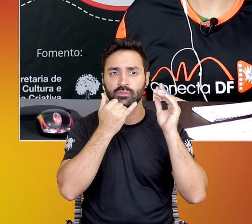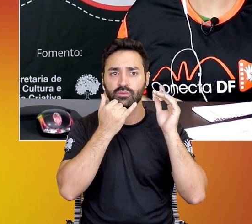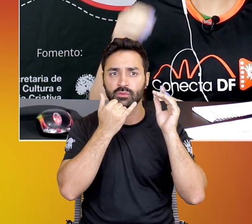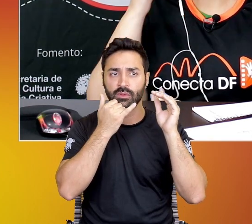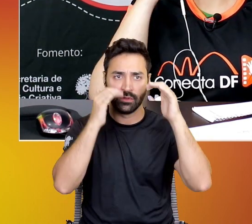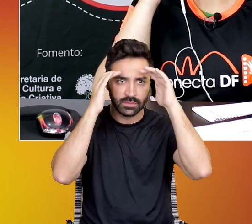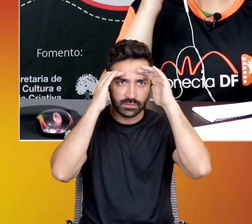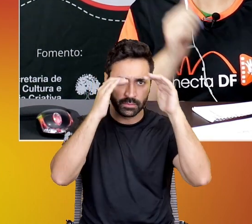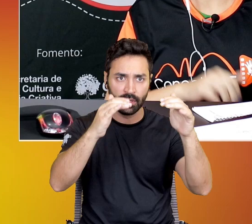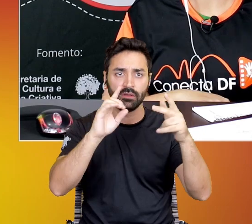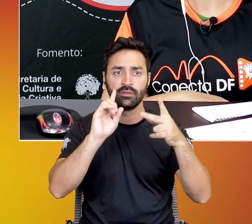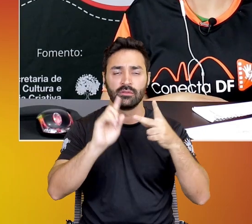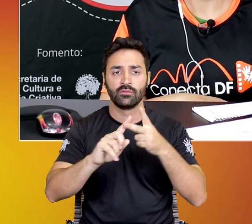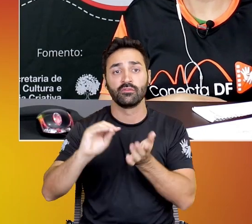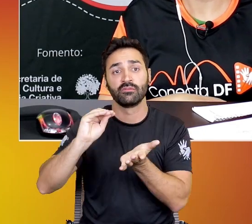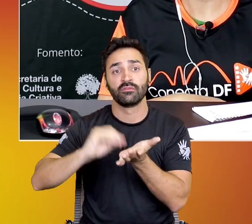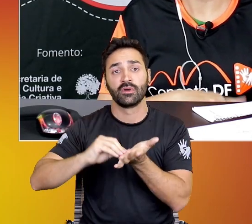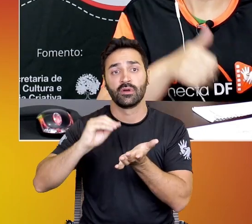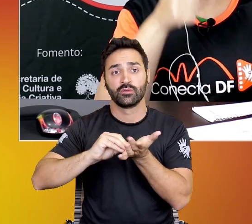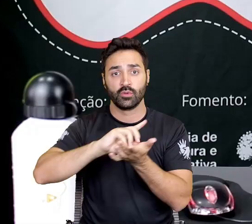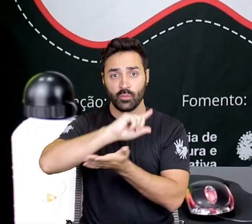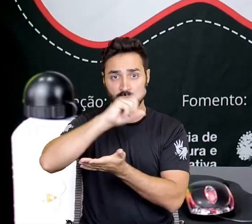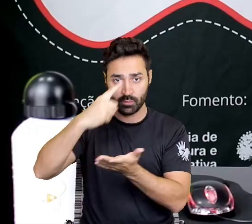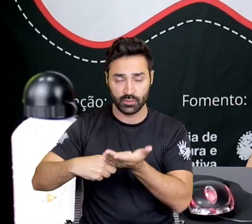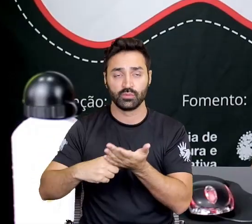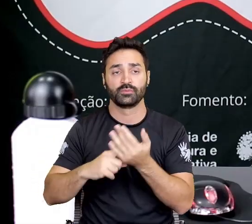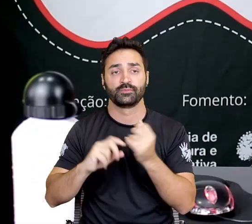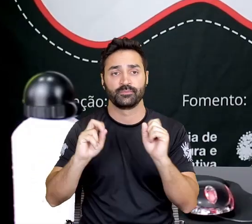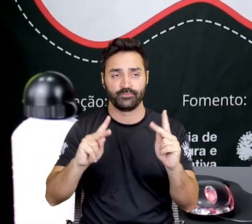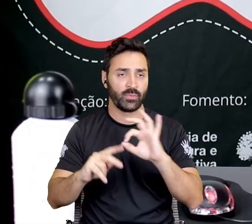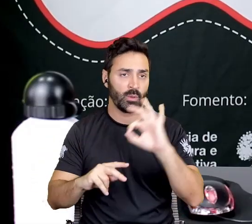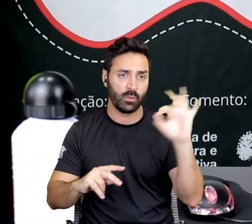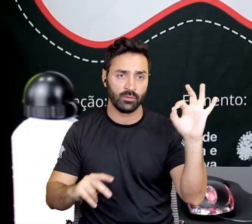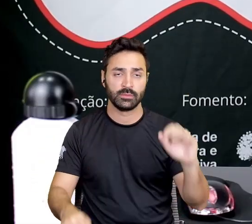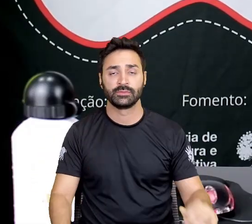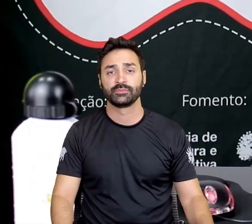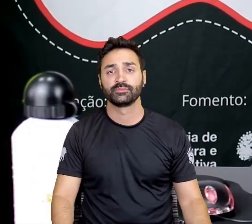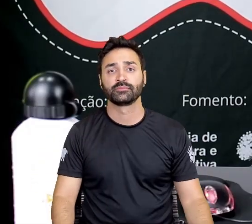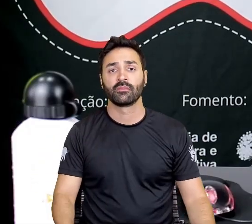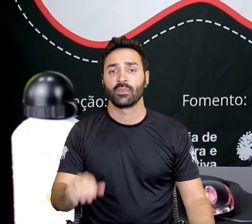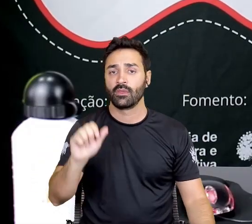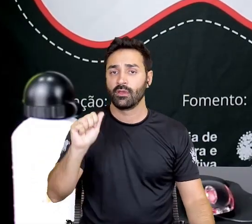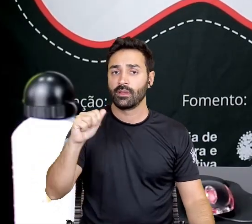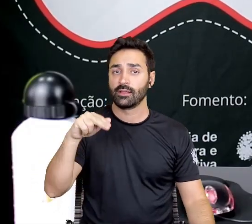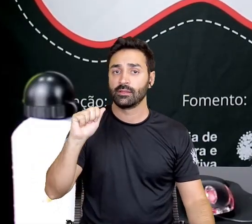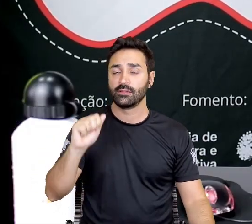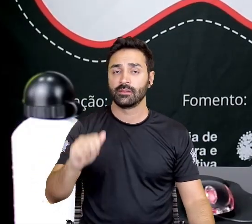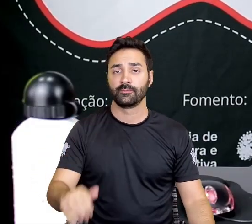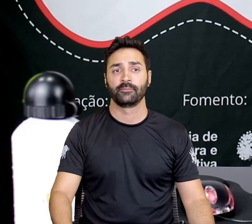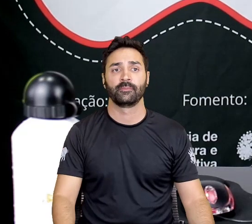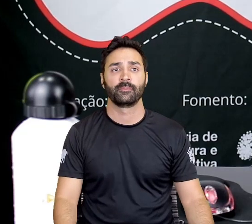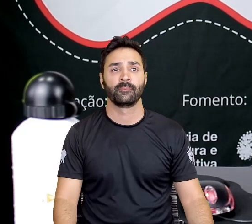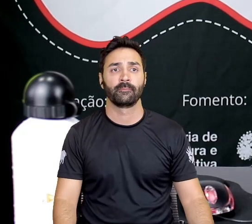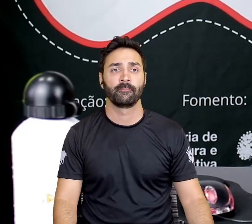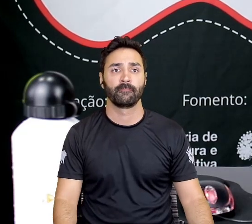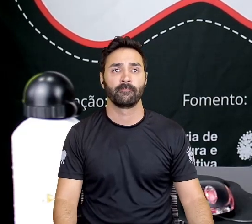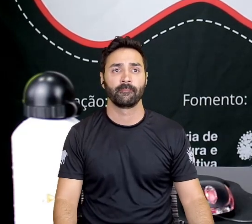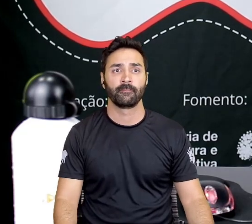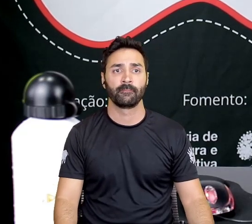Tá, respeito e falta de comprometimento. Excelente. Ana Virgínia.